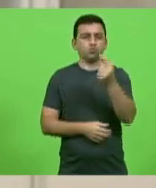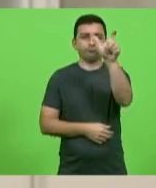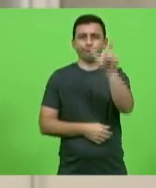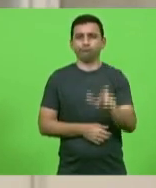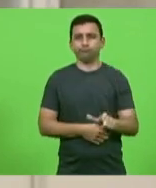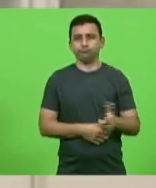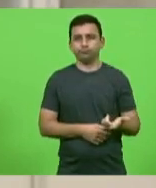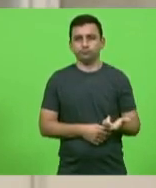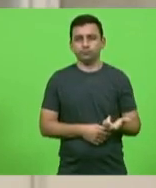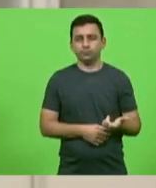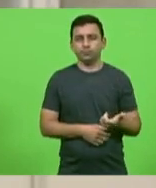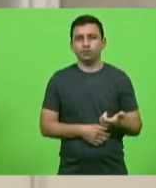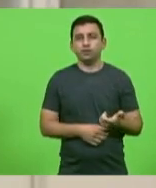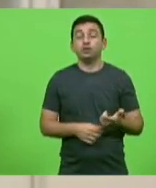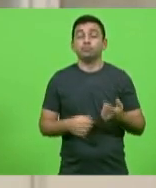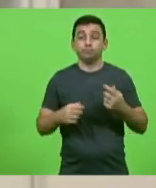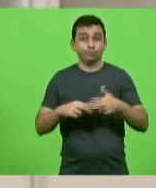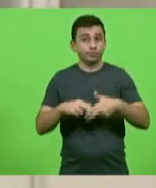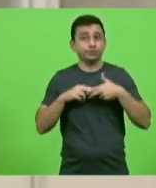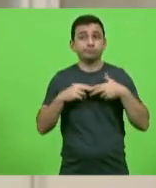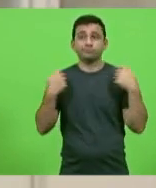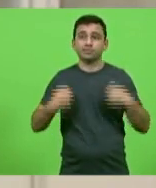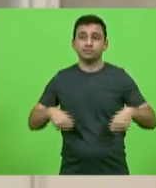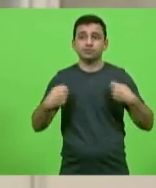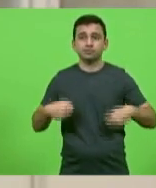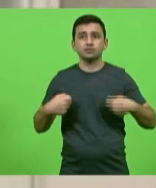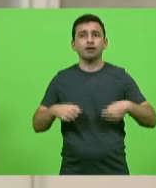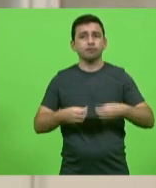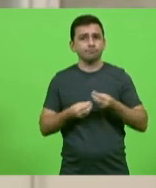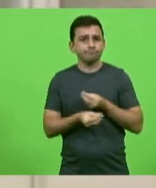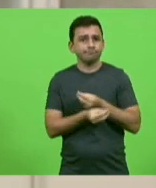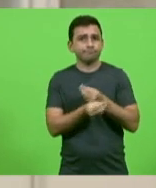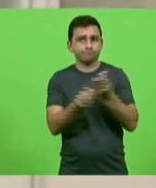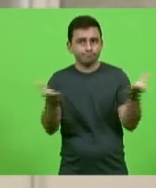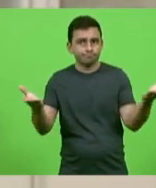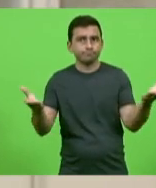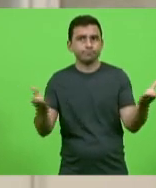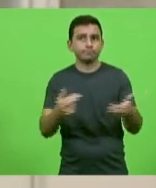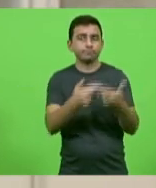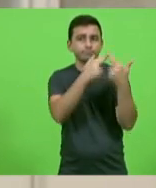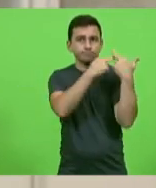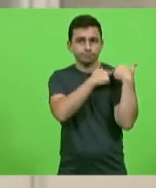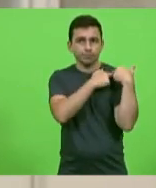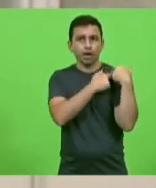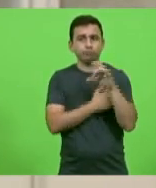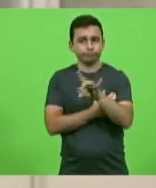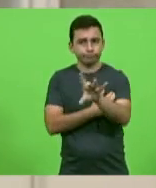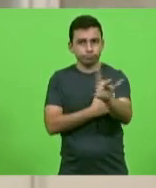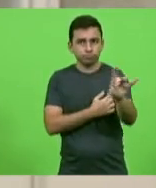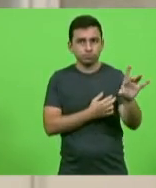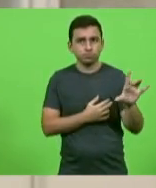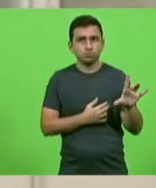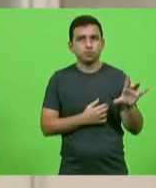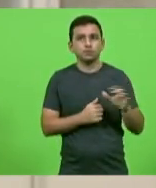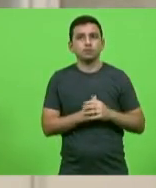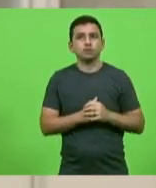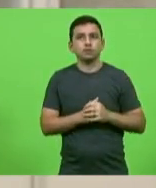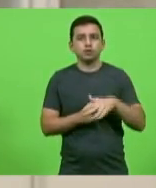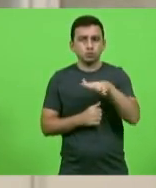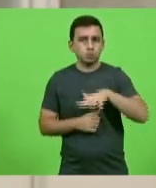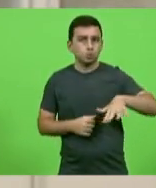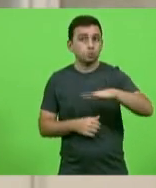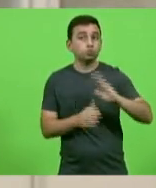por isso é necessário que haja uma distribuição de atribuições e competências devendo